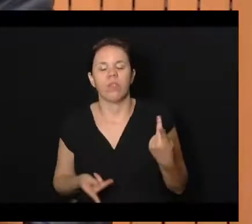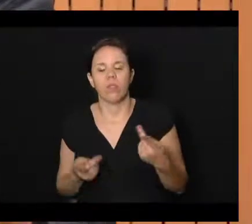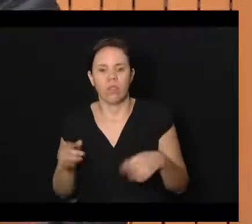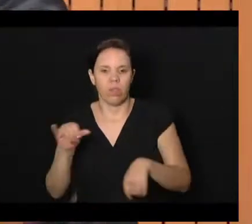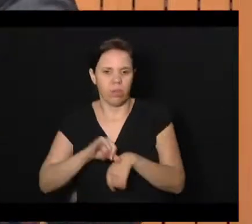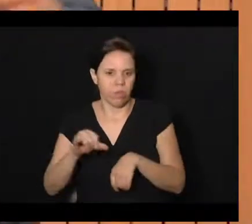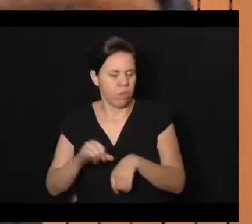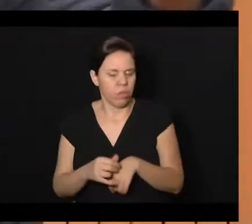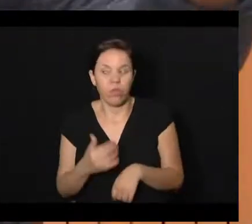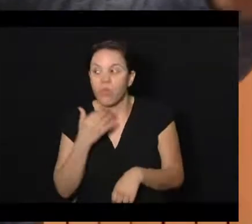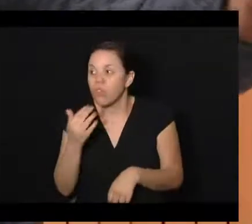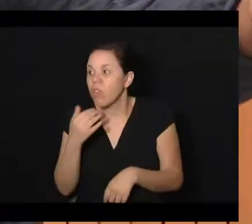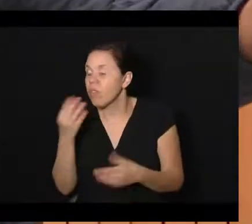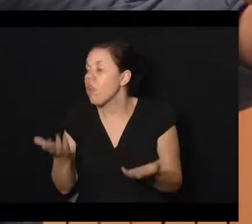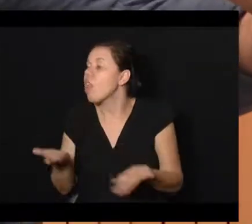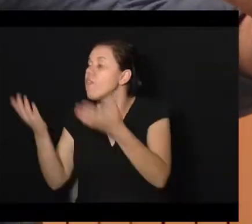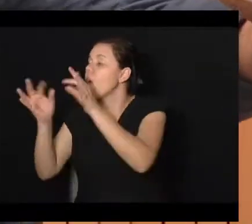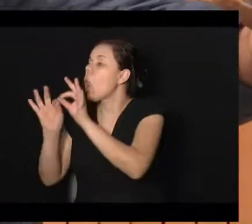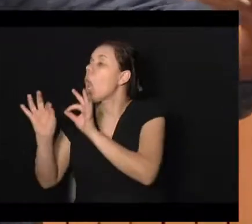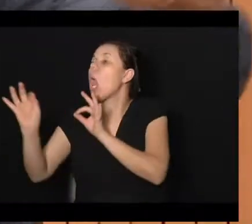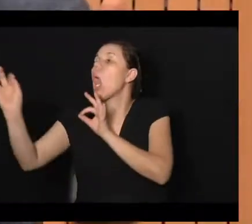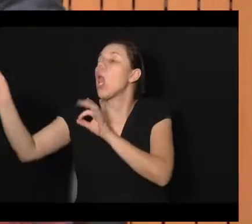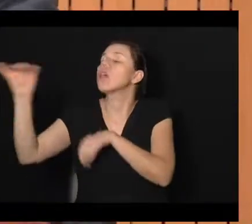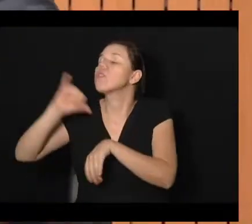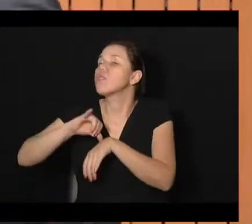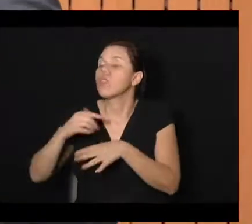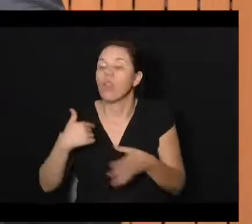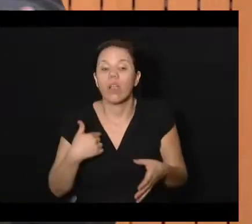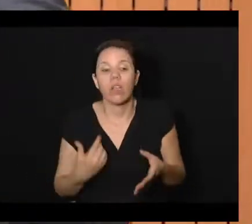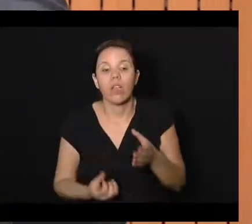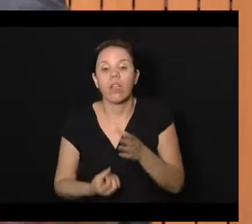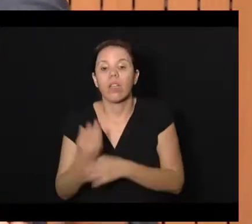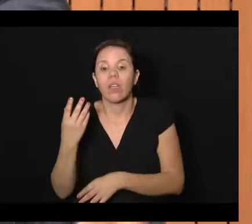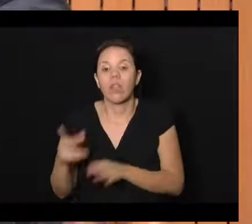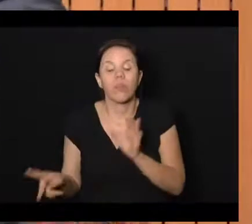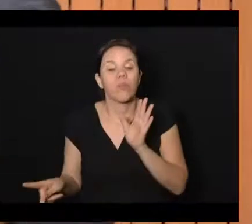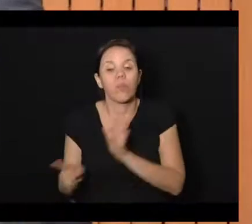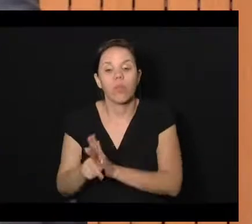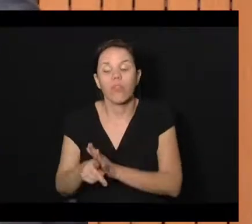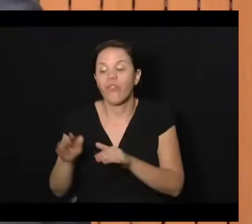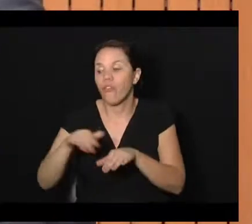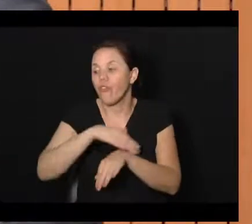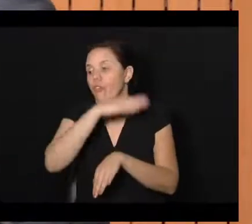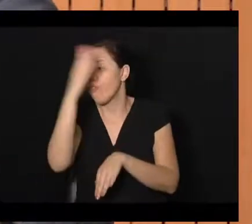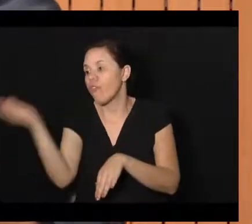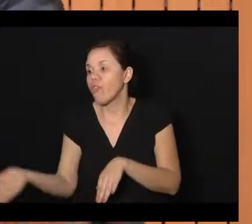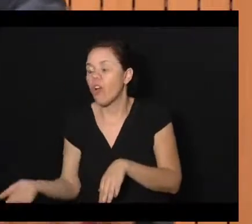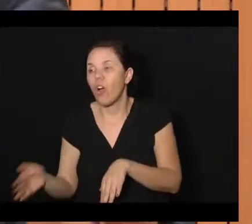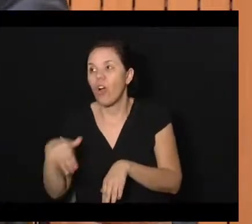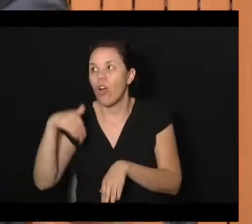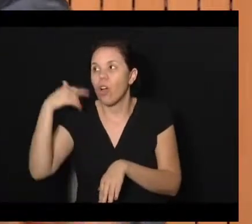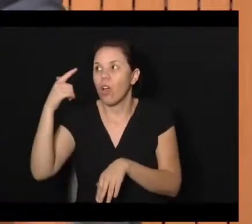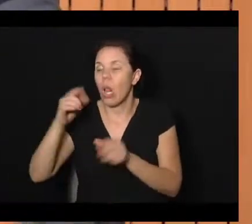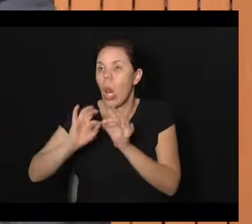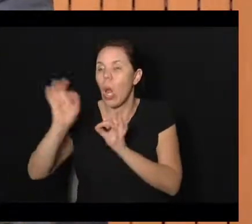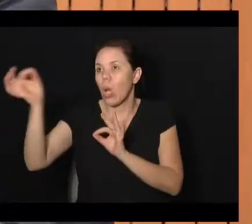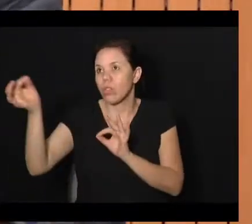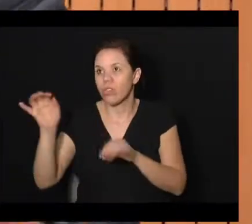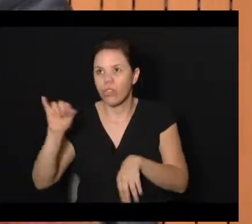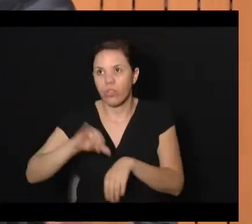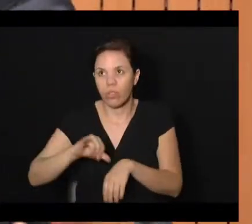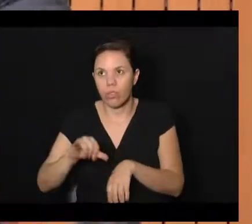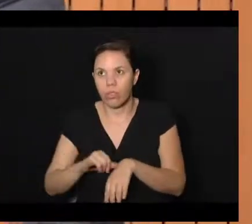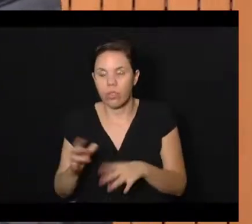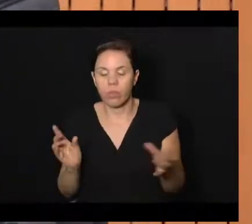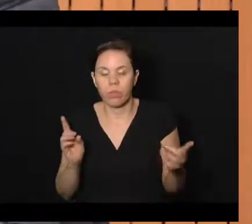distribuir alimentação no afastado do centro eu criar um serviço especializado fora do centro então esse serviço geralmente eles ficam pra